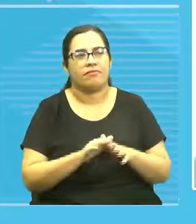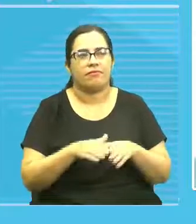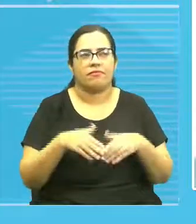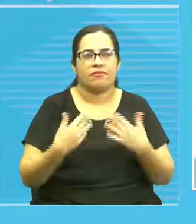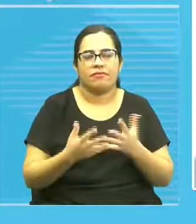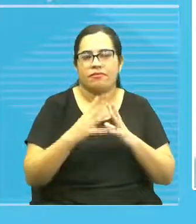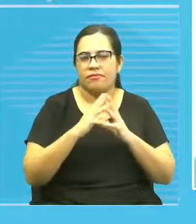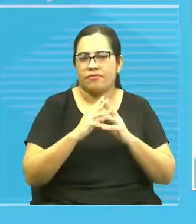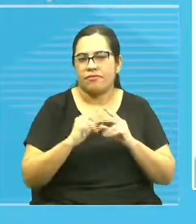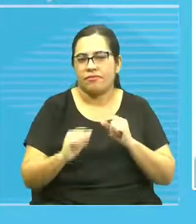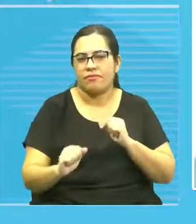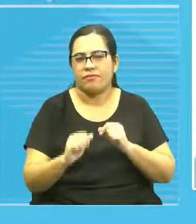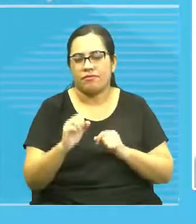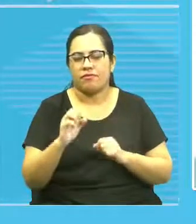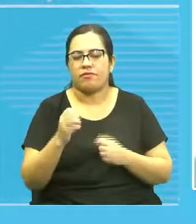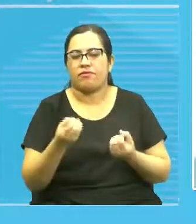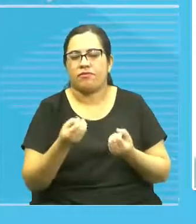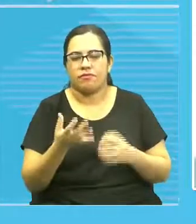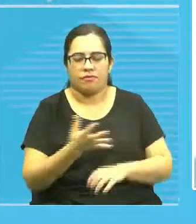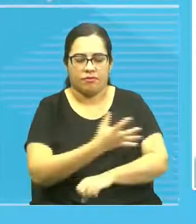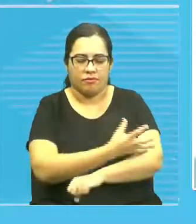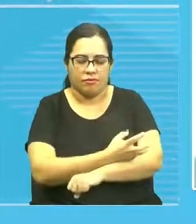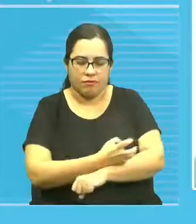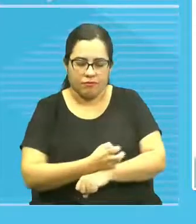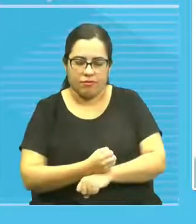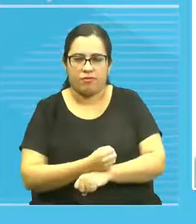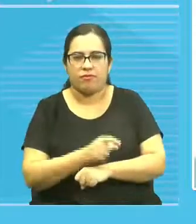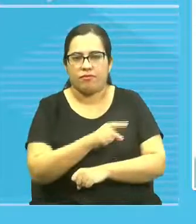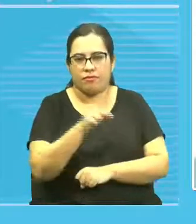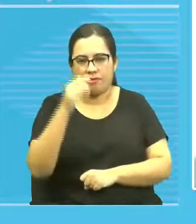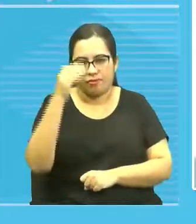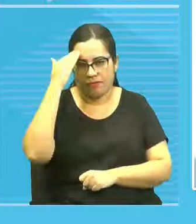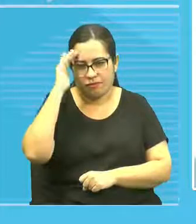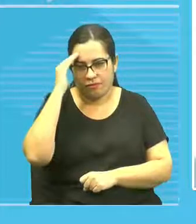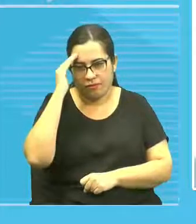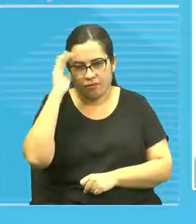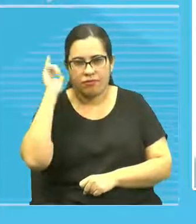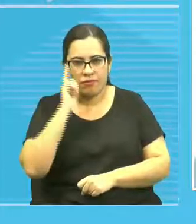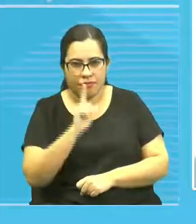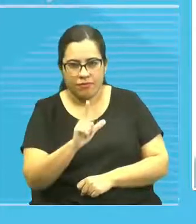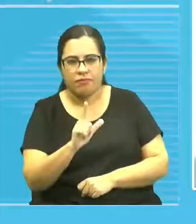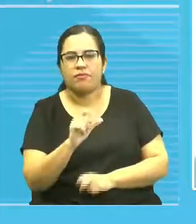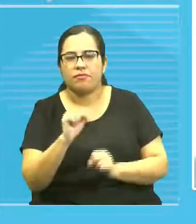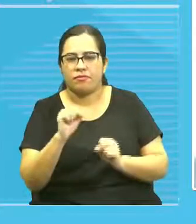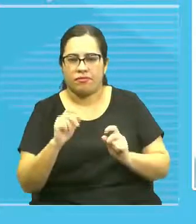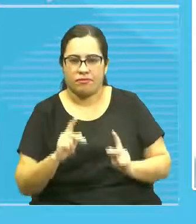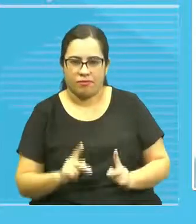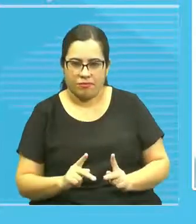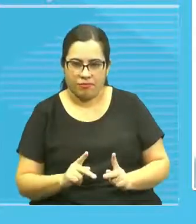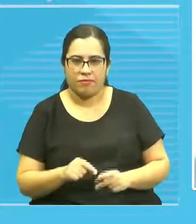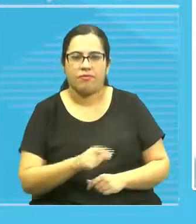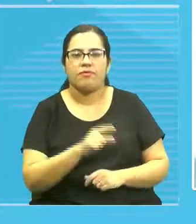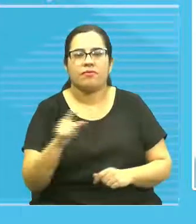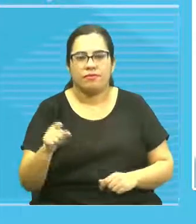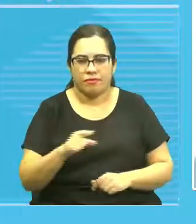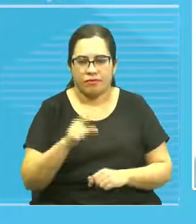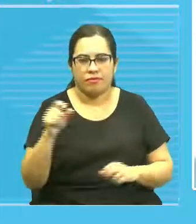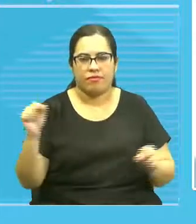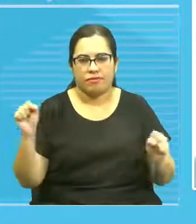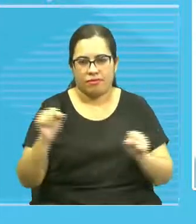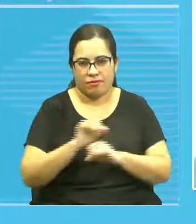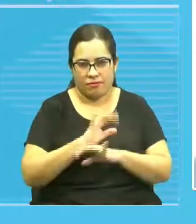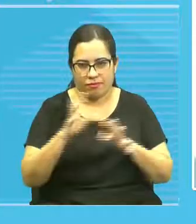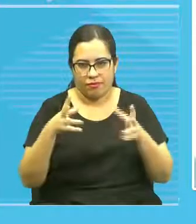Então, a dissolução endotérmica. Vocês entenderam isso, pessoal? Vocês conseguiram captar